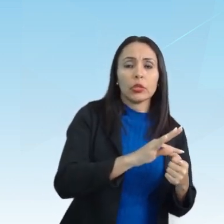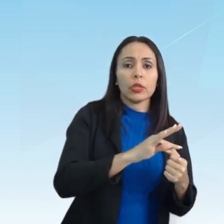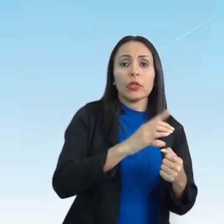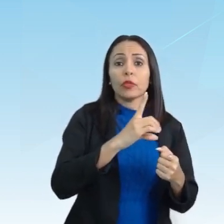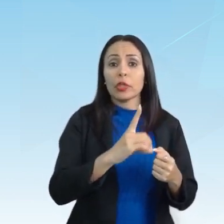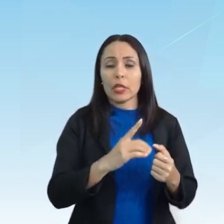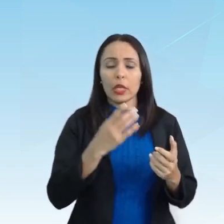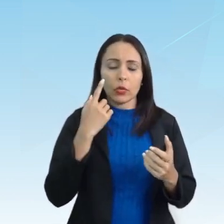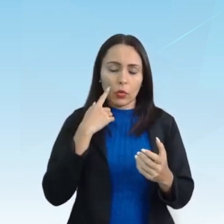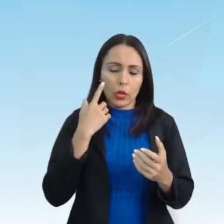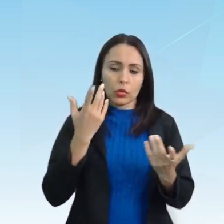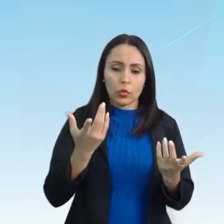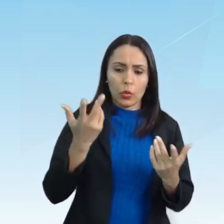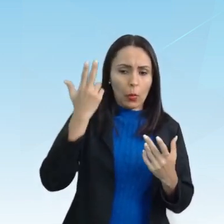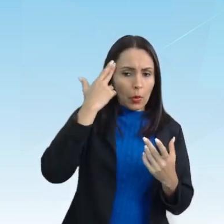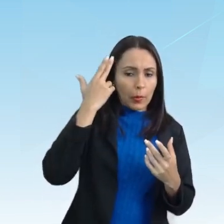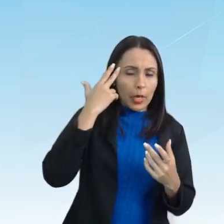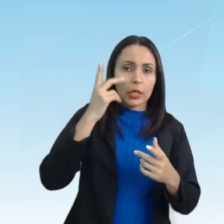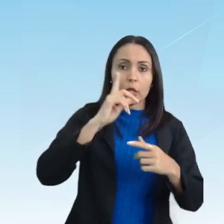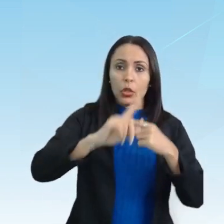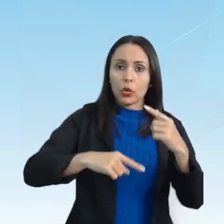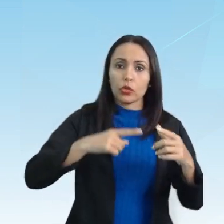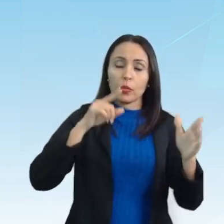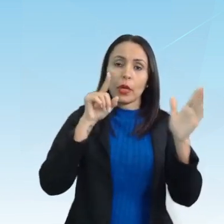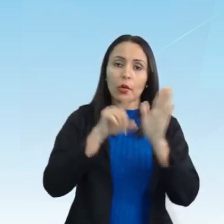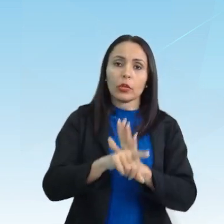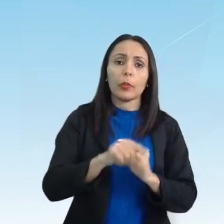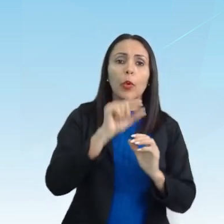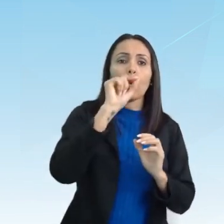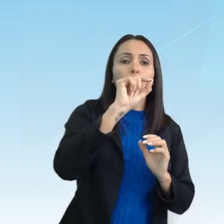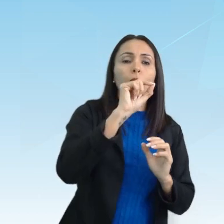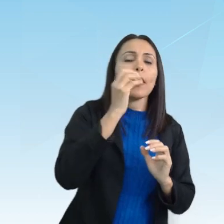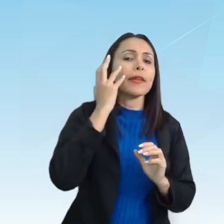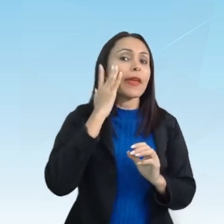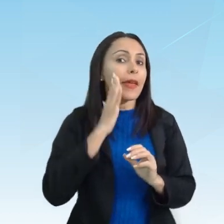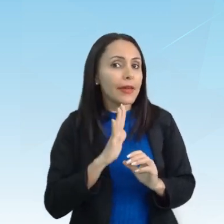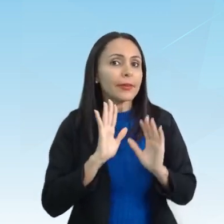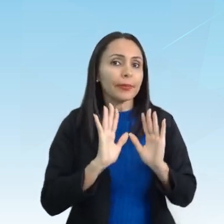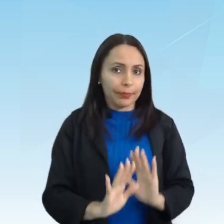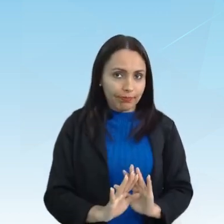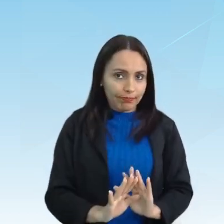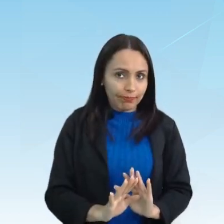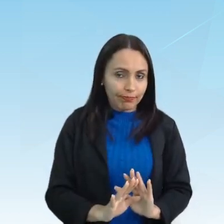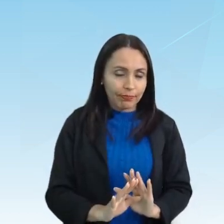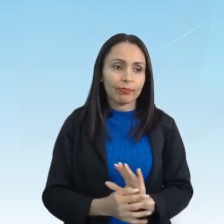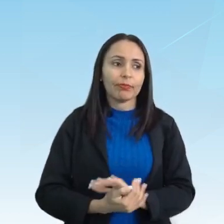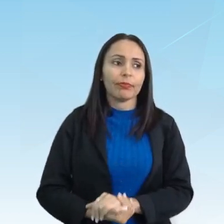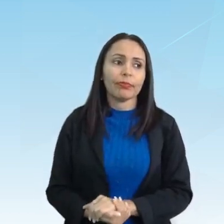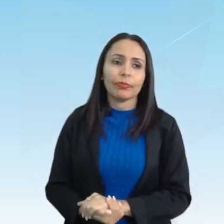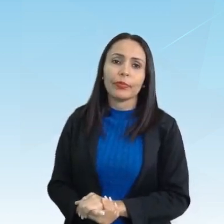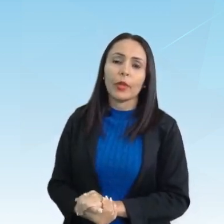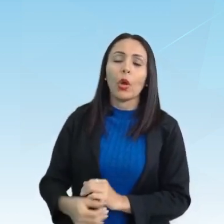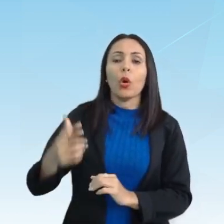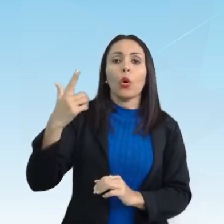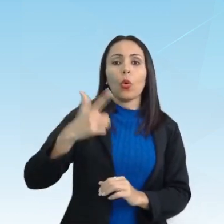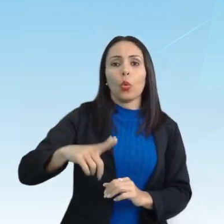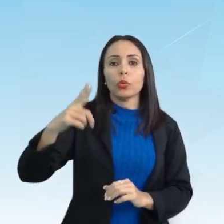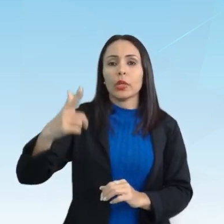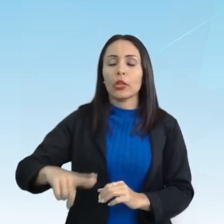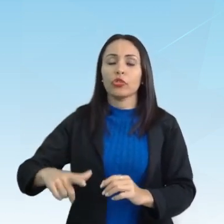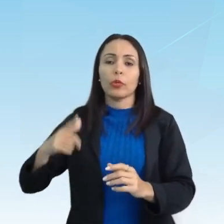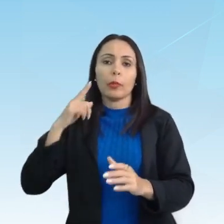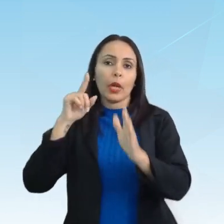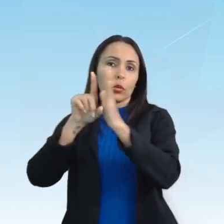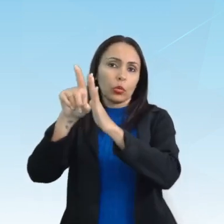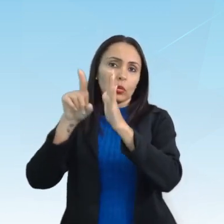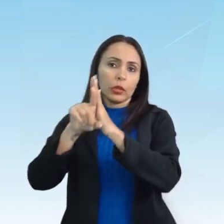em geral, logo após ele, nós perguntamos o que e quem. Gravem bem, o que e quem. Outras perguntas, em